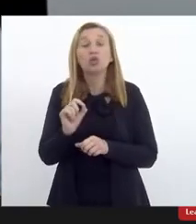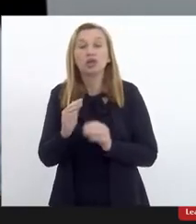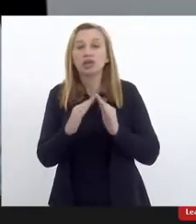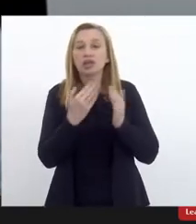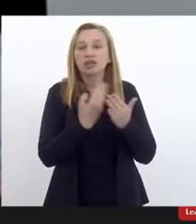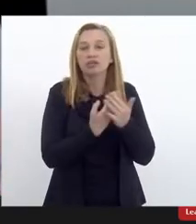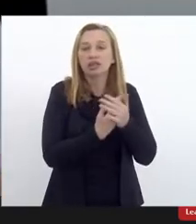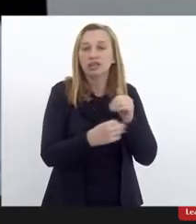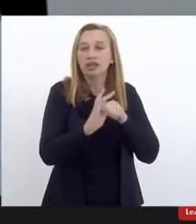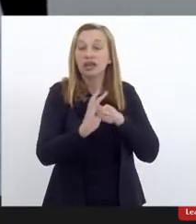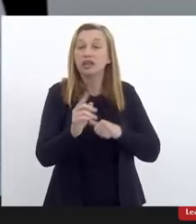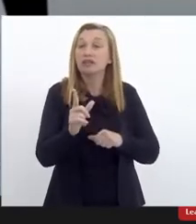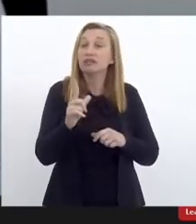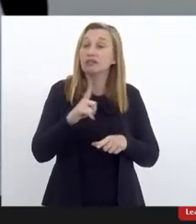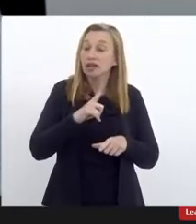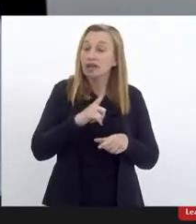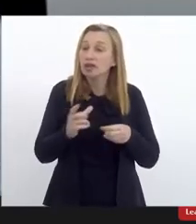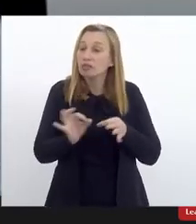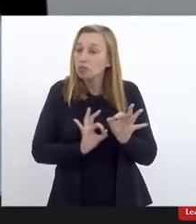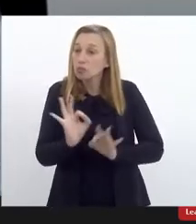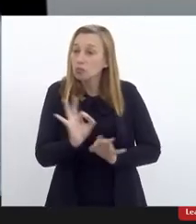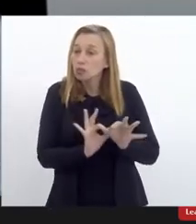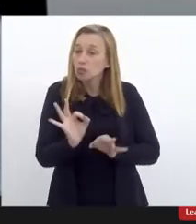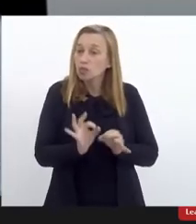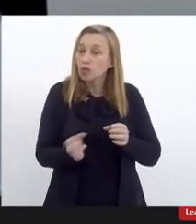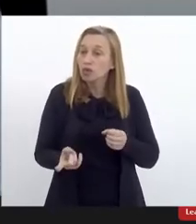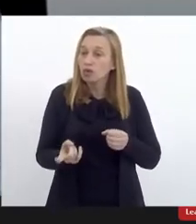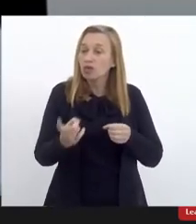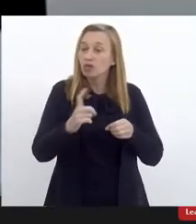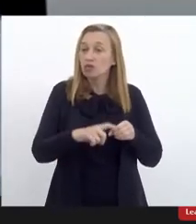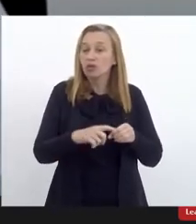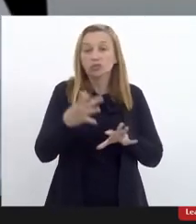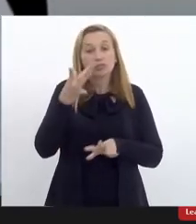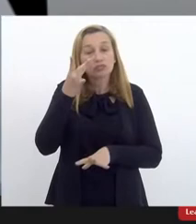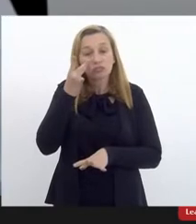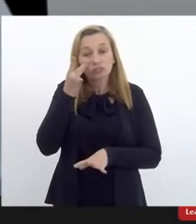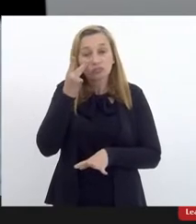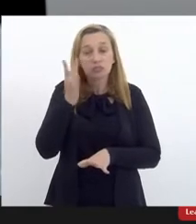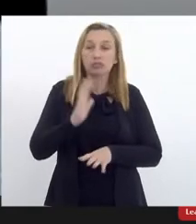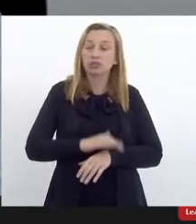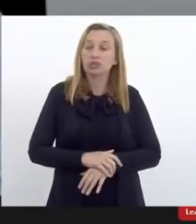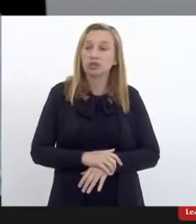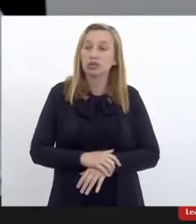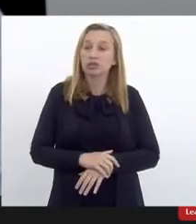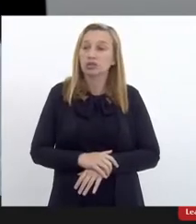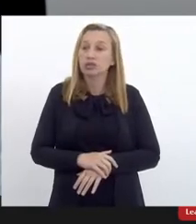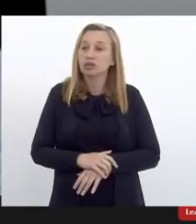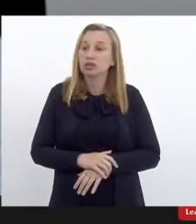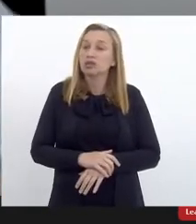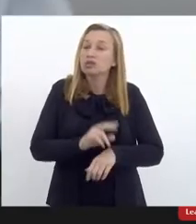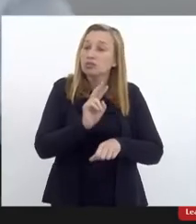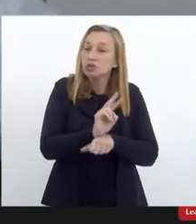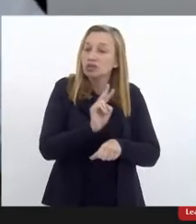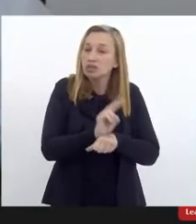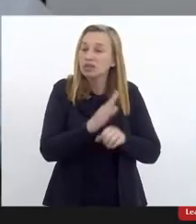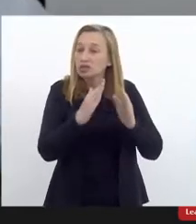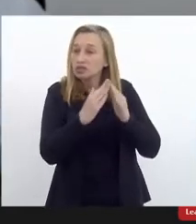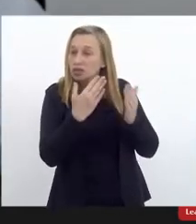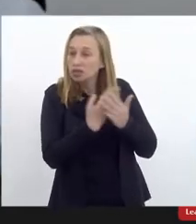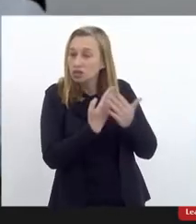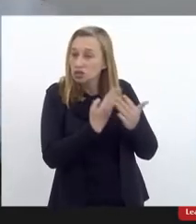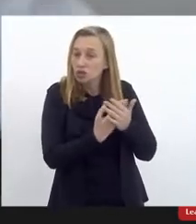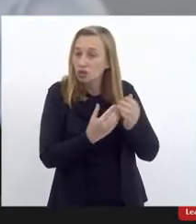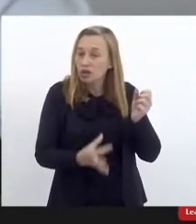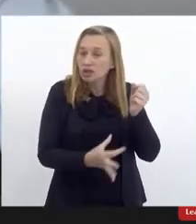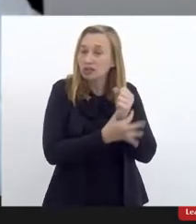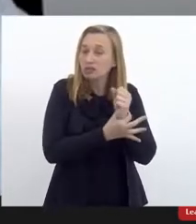tem para reorganizar esse funcionamento presencial no ponto de vista da integridade das escolas, seja, repito, a